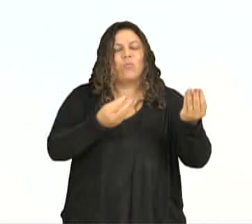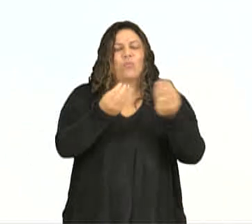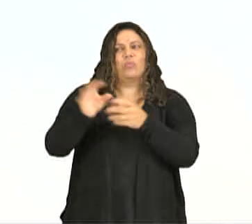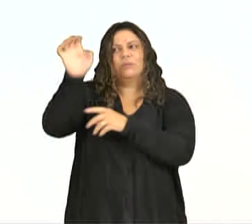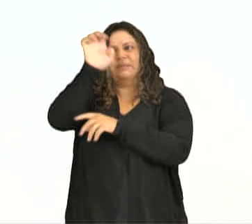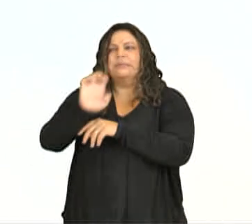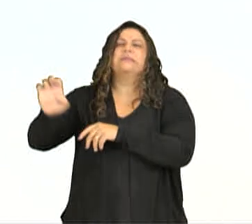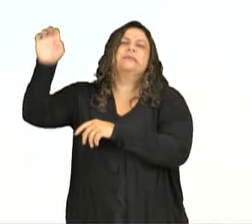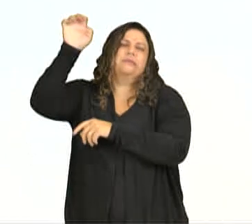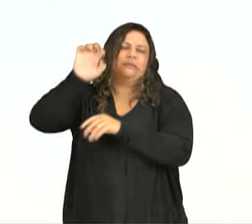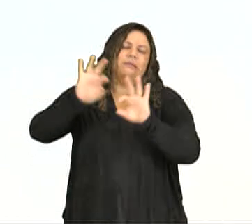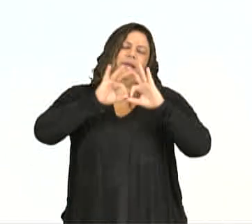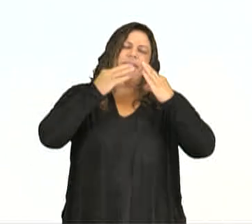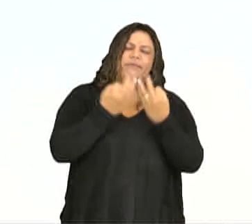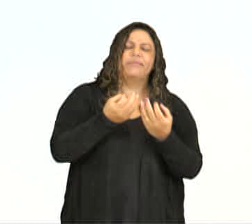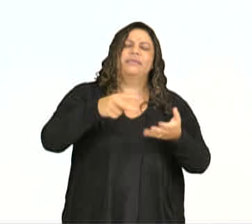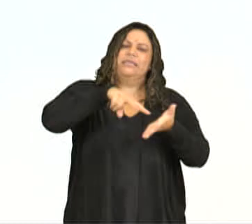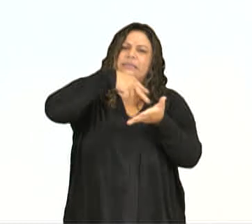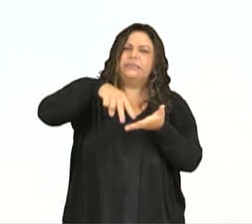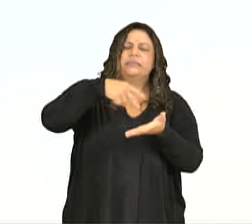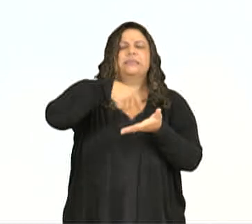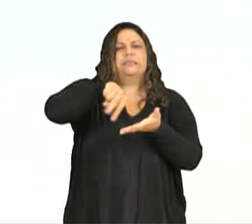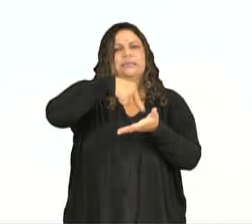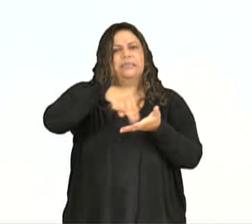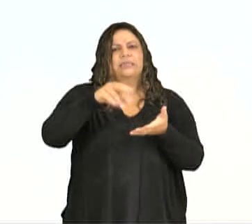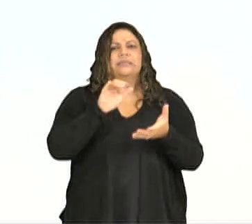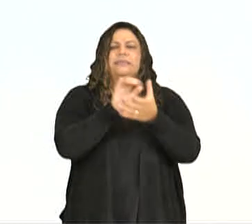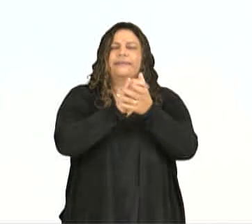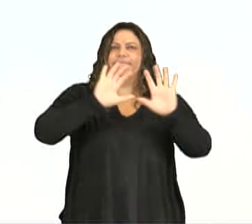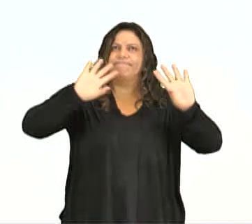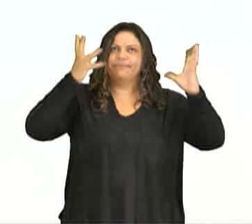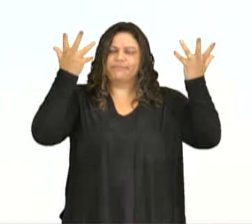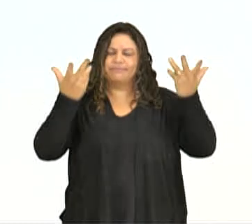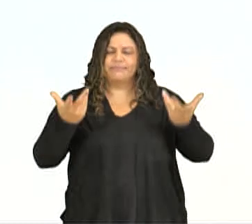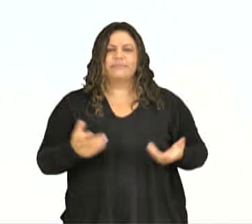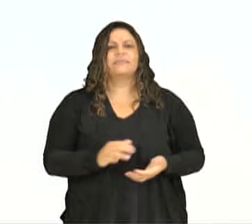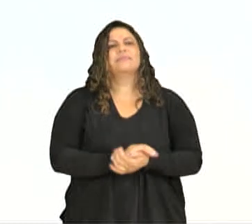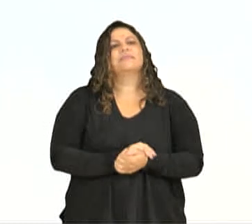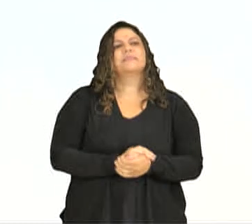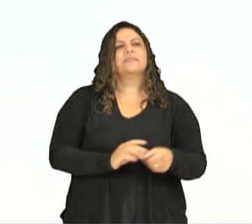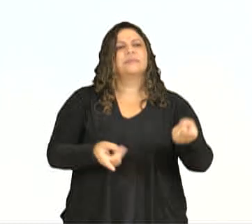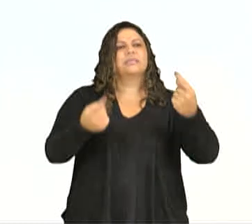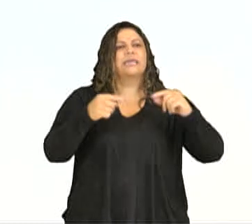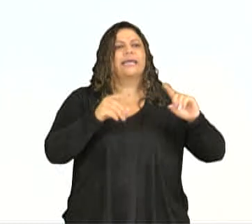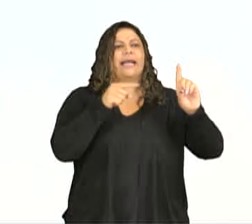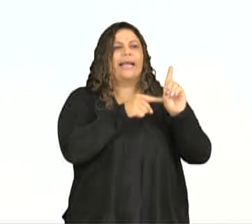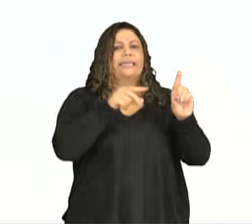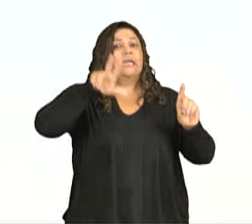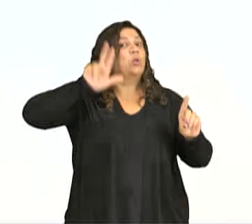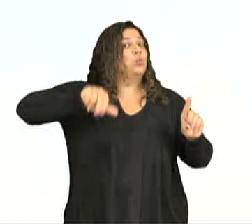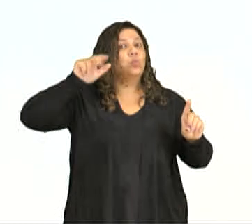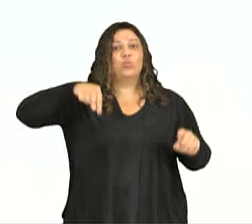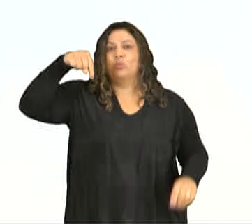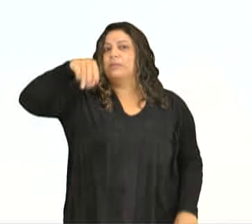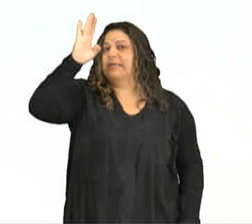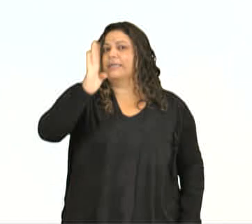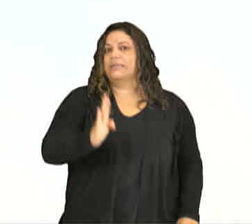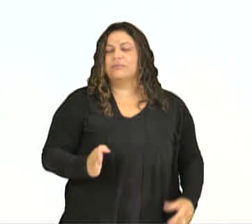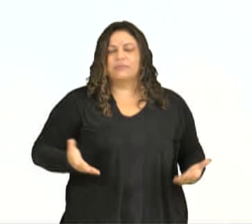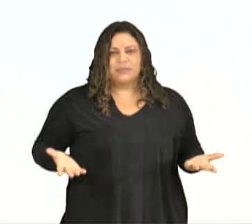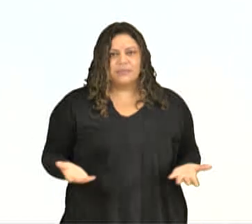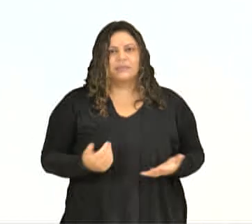esse ritmo em festas como casamento. E D. A polca nunca chegou a ser praticada no Brasil.